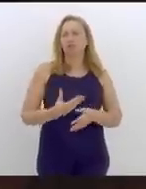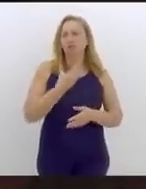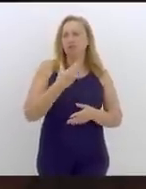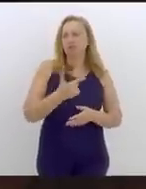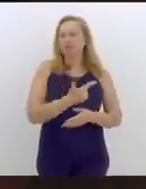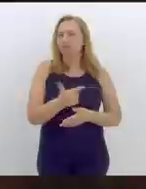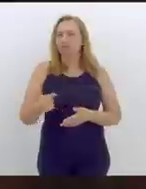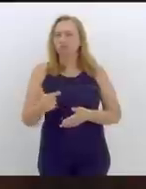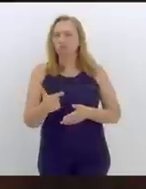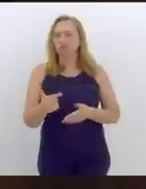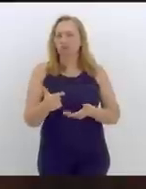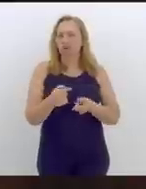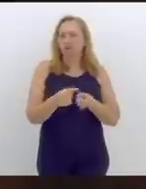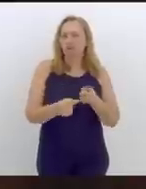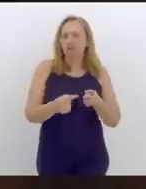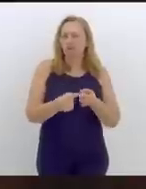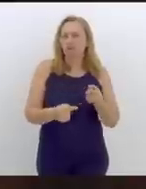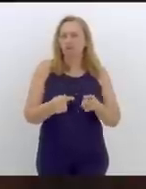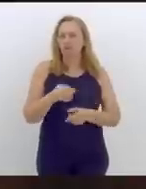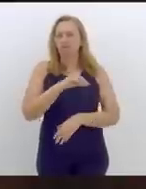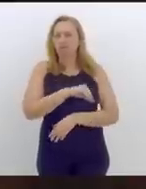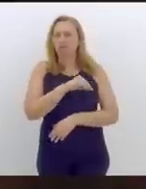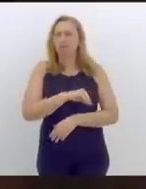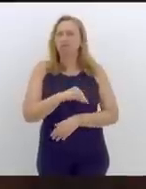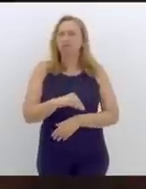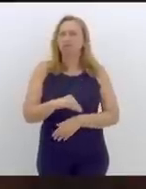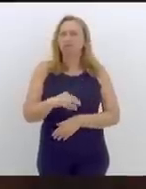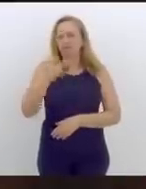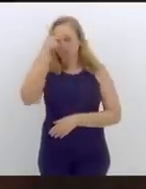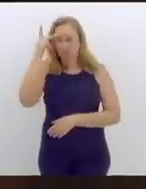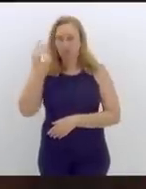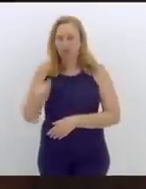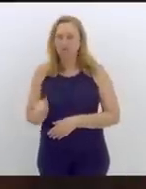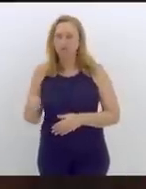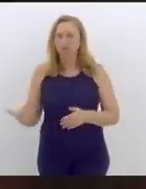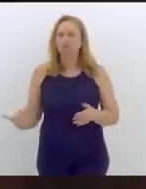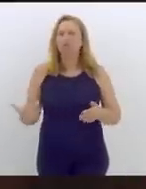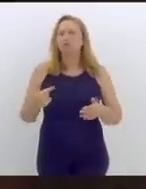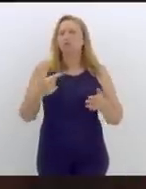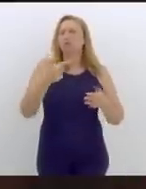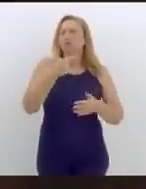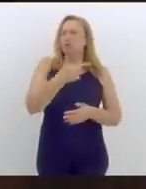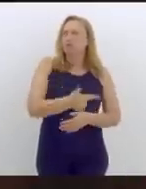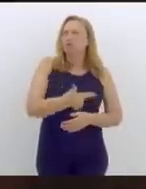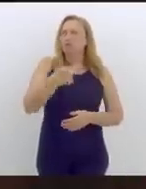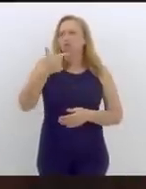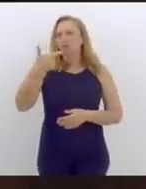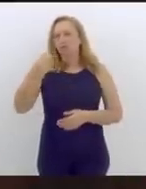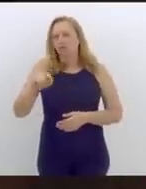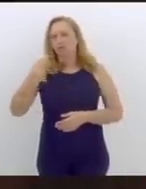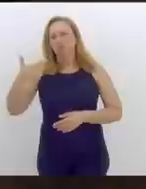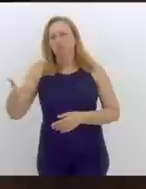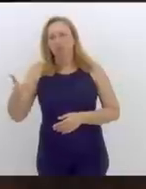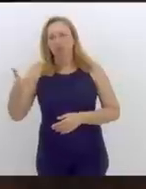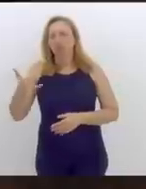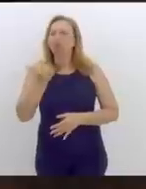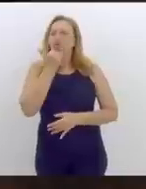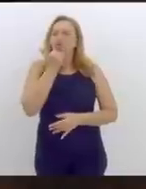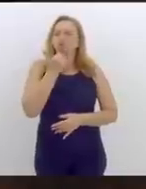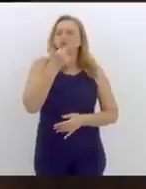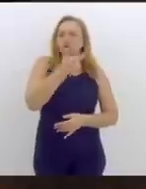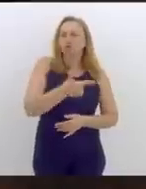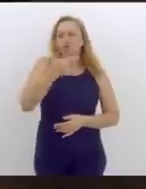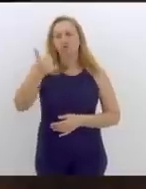sem integralidade e os pensionistas e os pensionistas a partir de 2002 desculpa